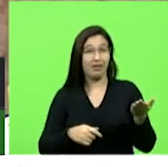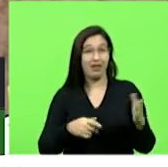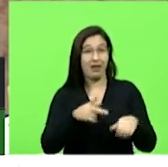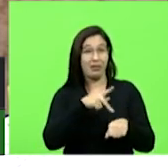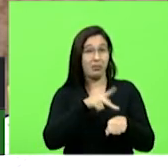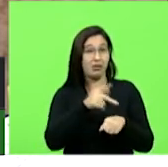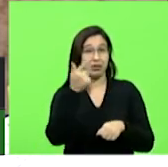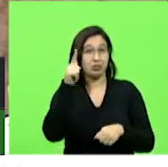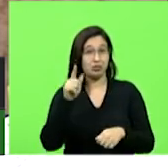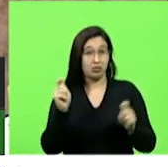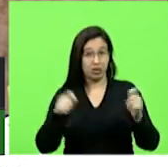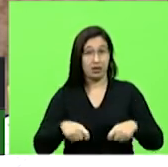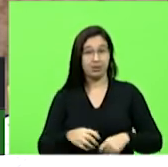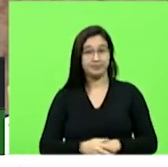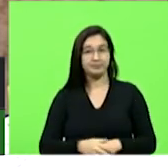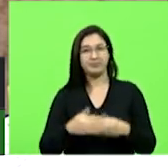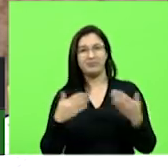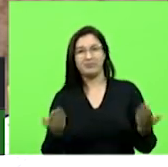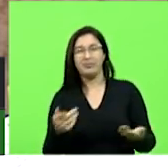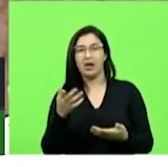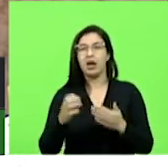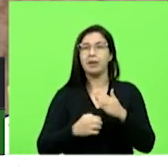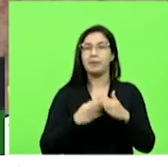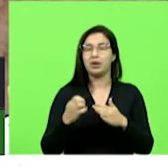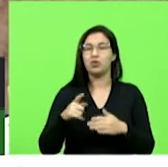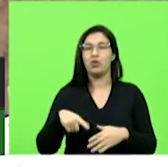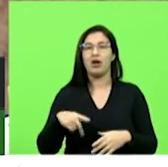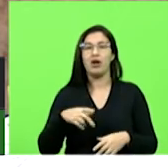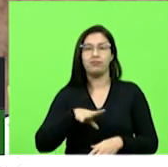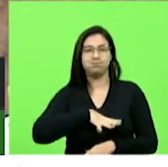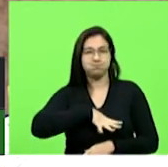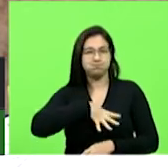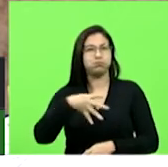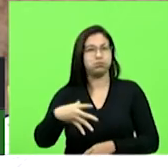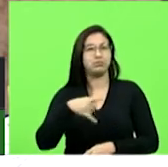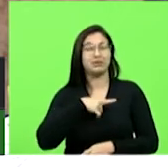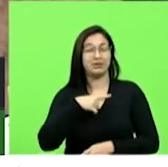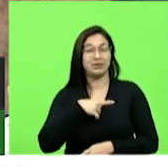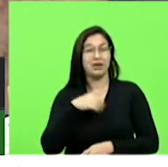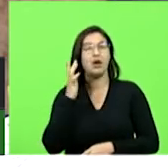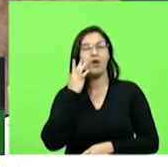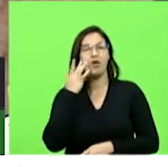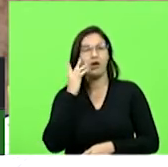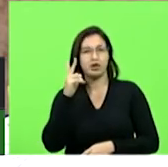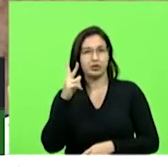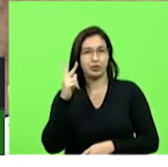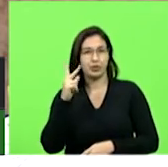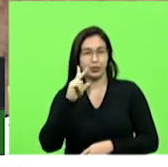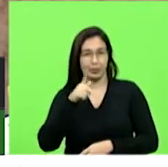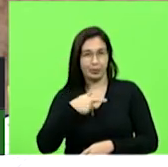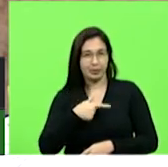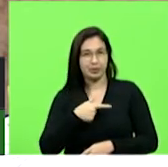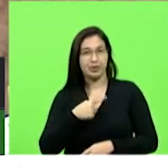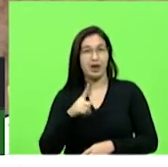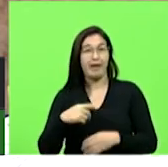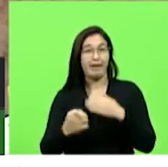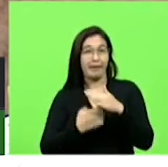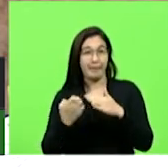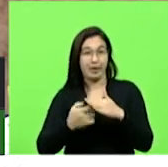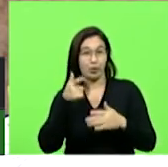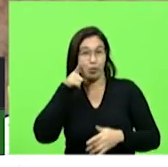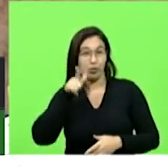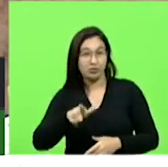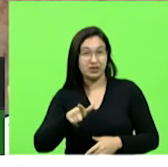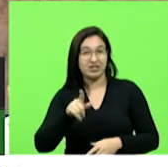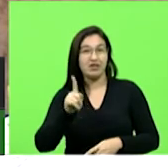lugar. Então, esse empreendedor é um verdadeiro herói, que aliás é até, eu sempre digo, empreender no Brasil é um ato